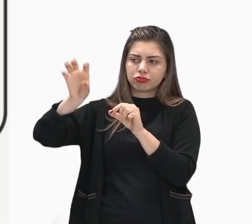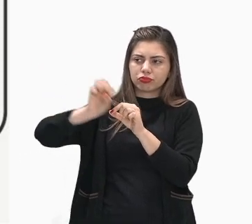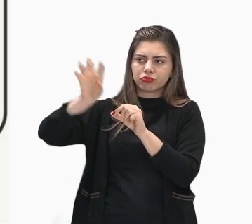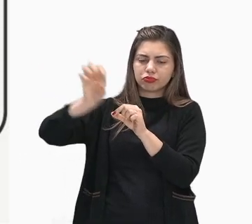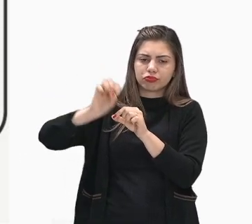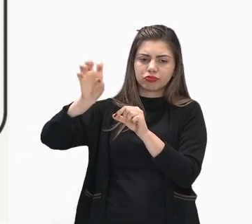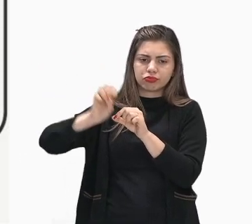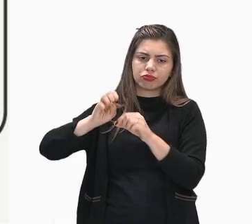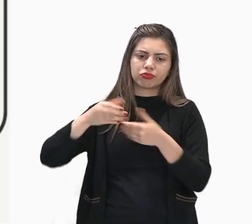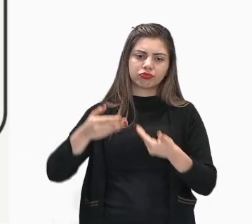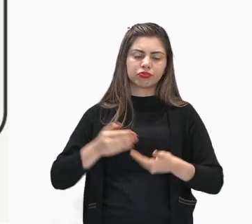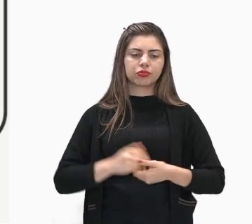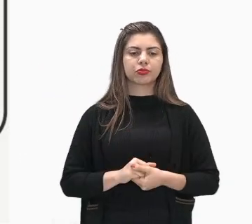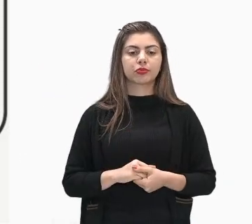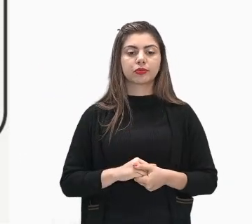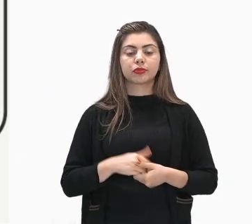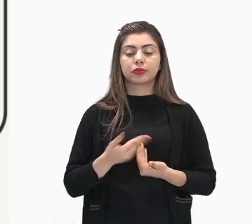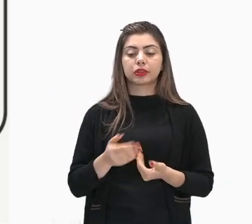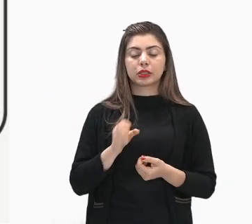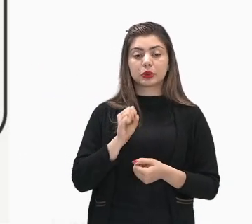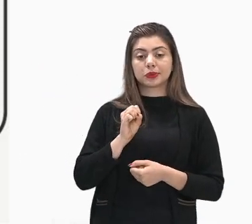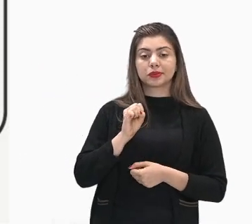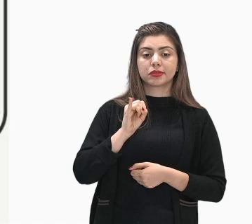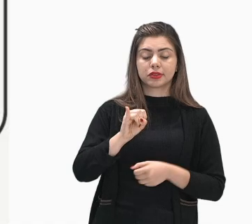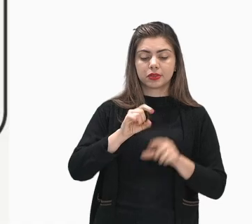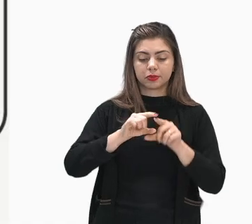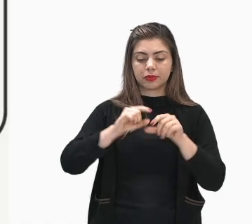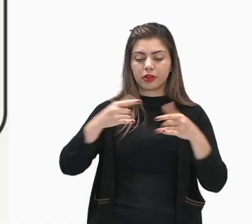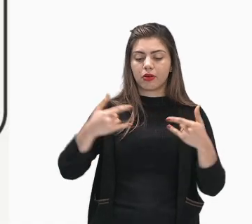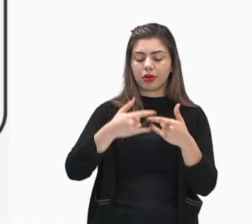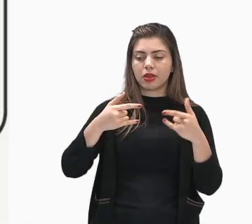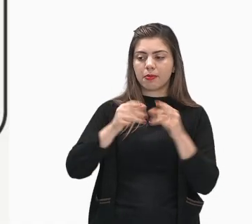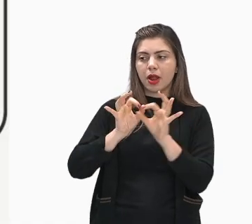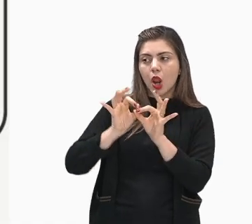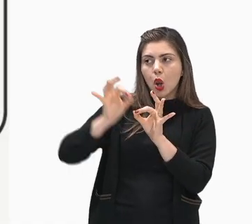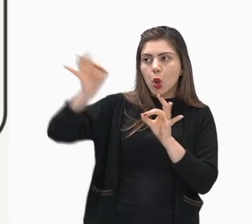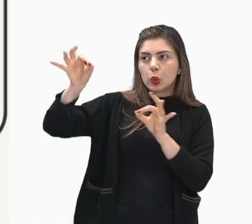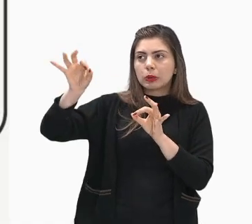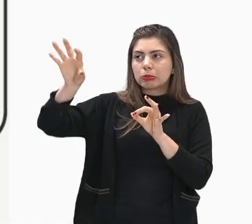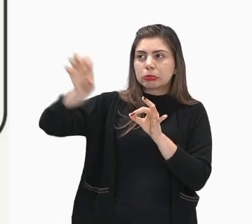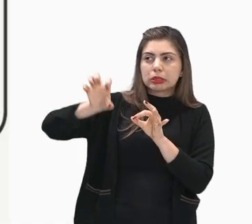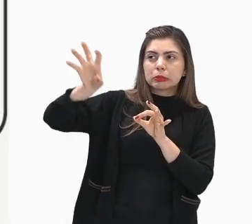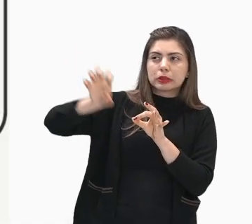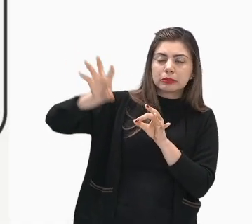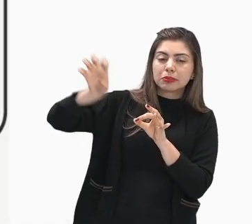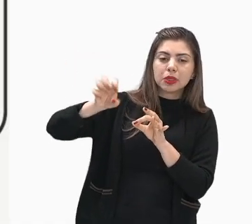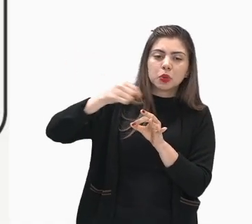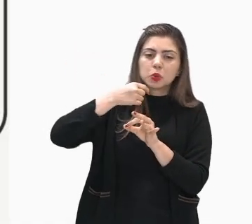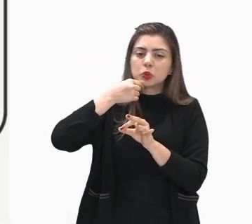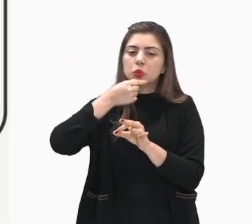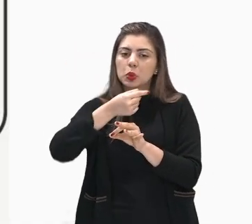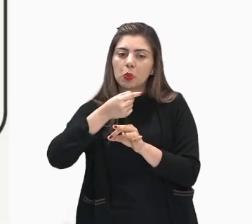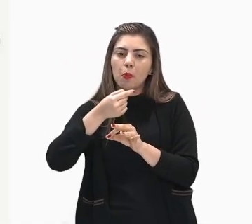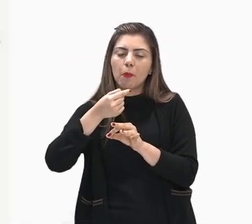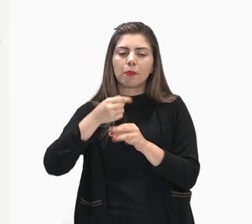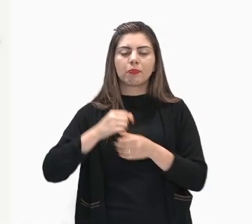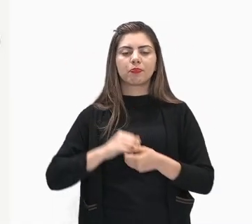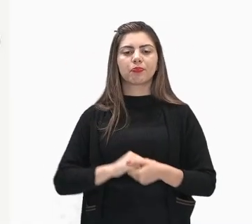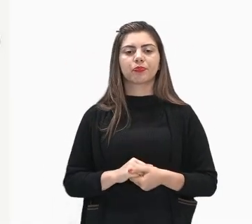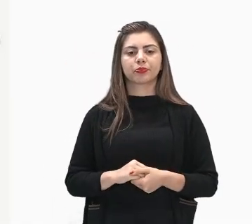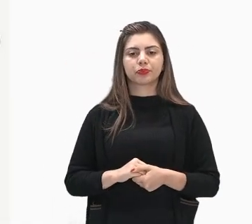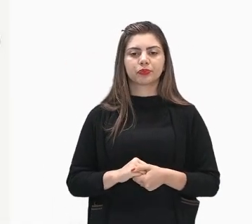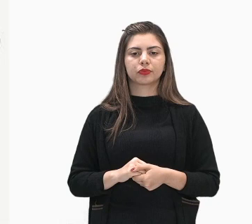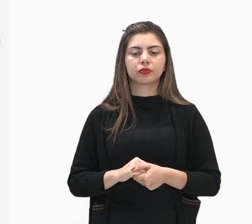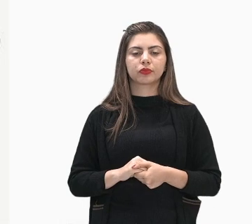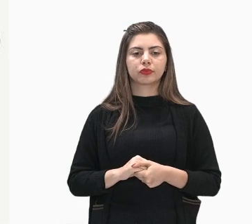indução magnética. Né? Quanto mais distante eu tiver do ímã, menos intenso vai ser esse campo magnético, tá certo, pessoal?